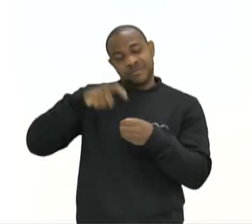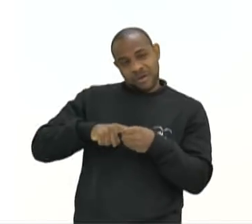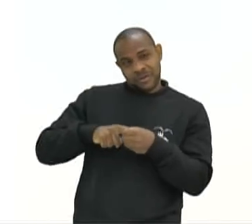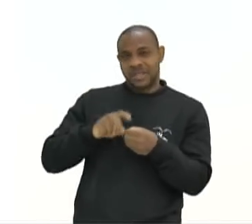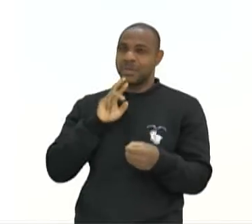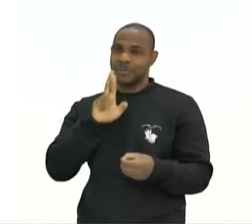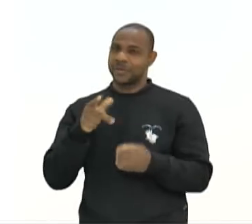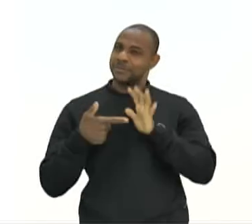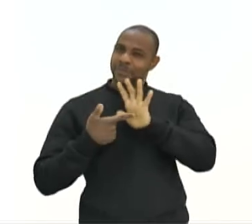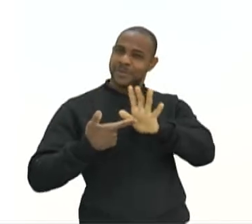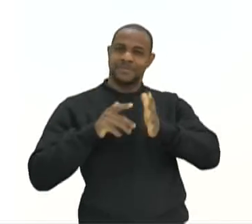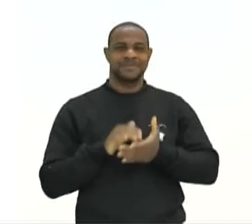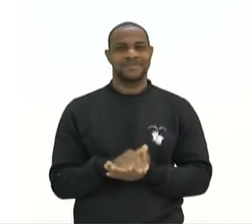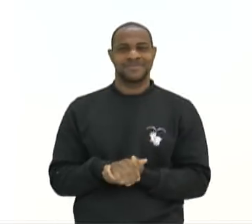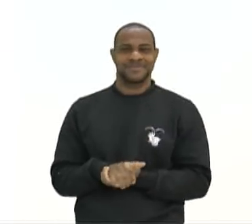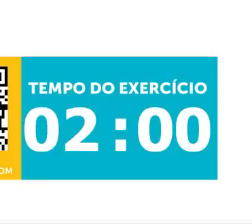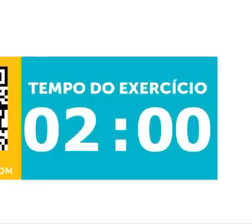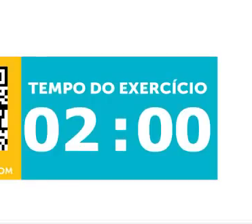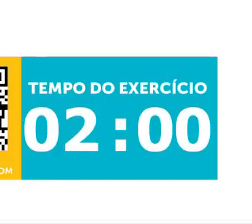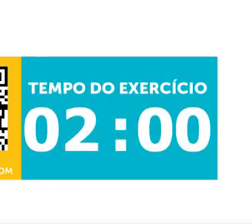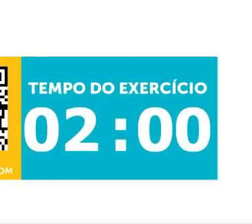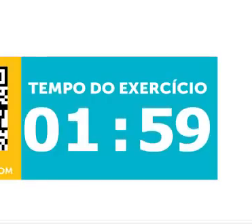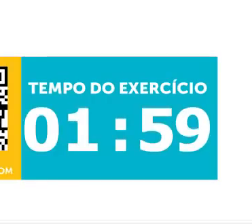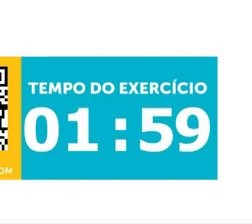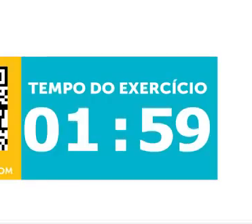volto com a resposta.